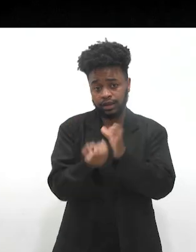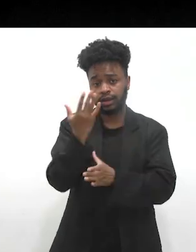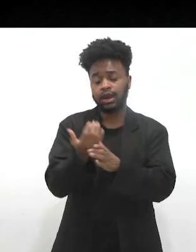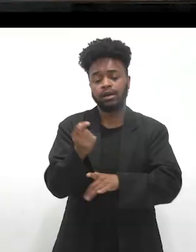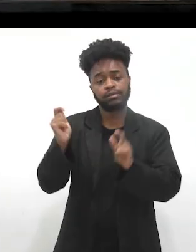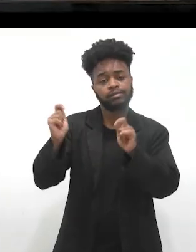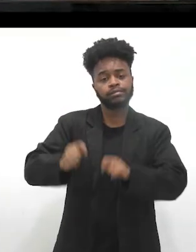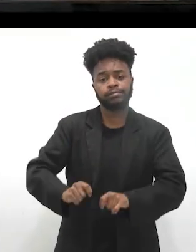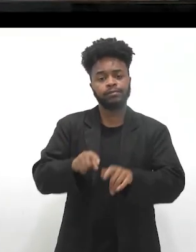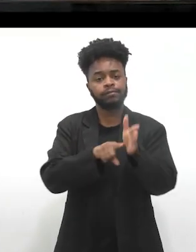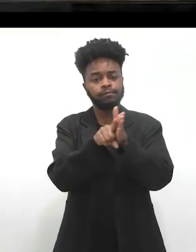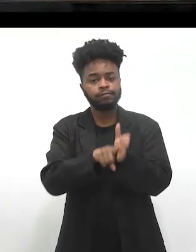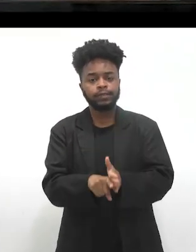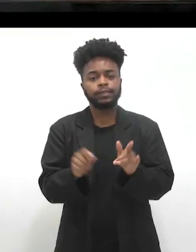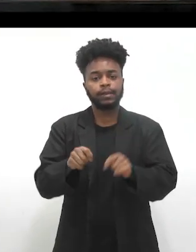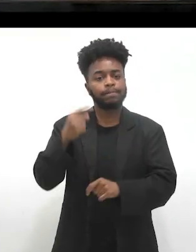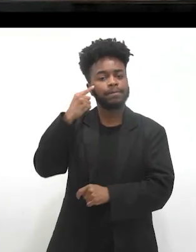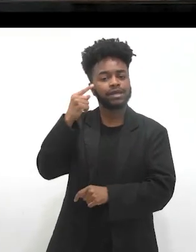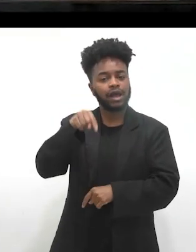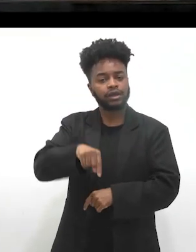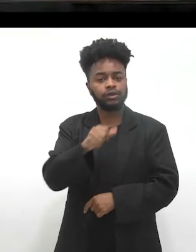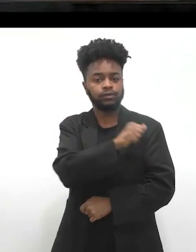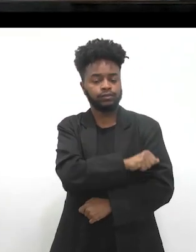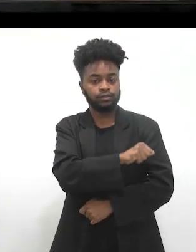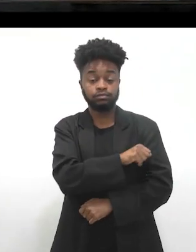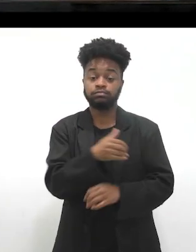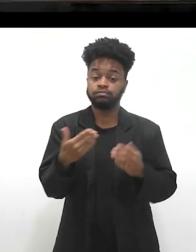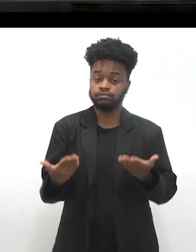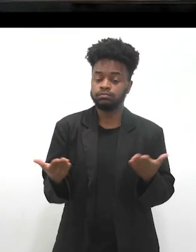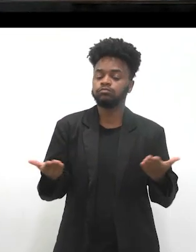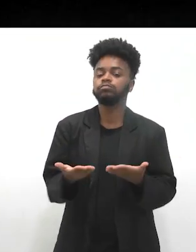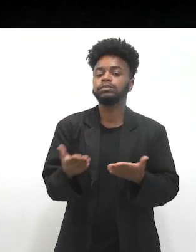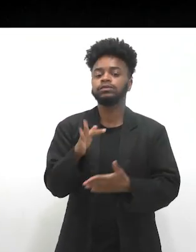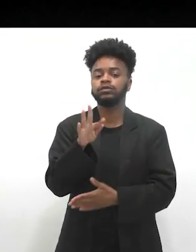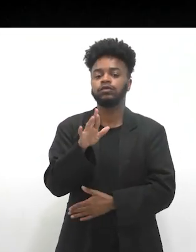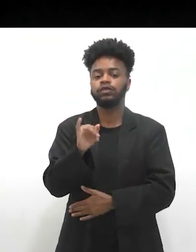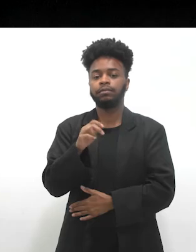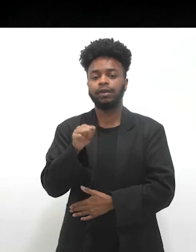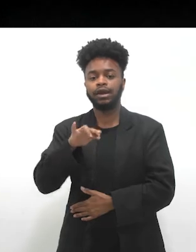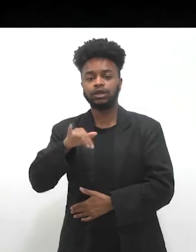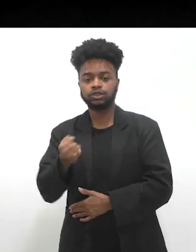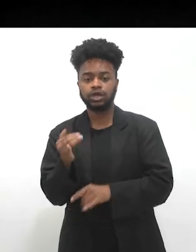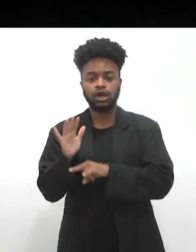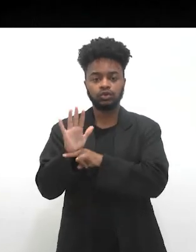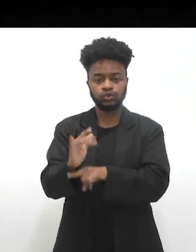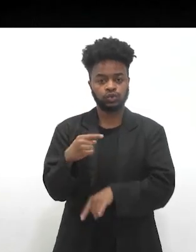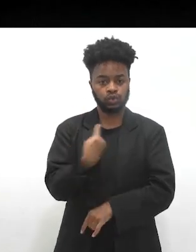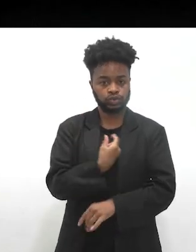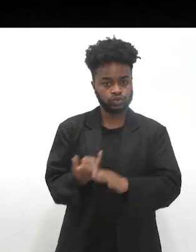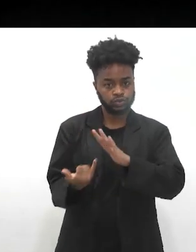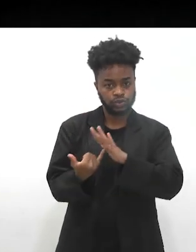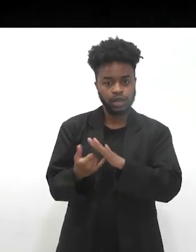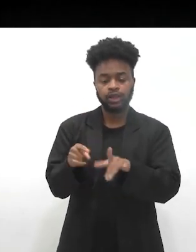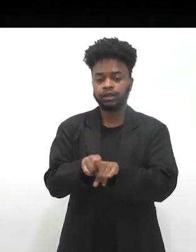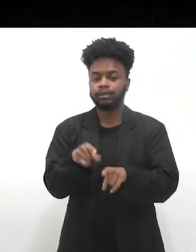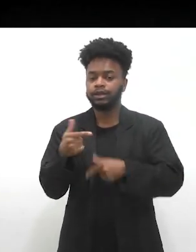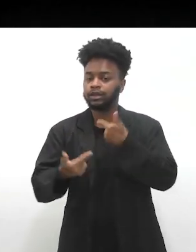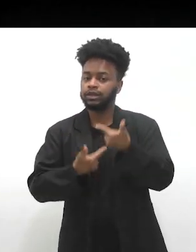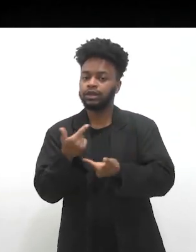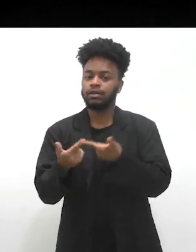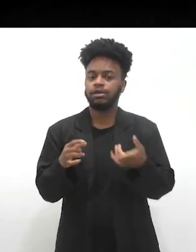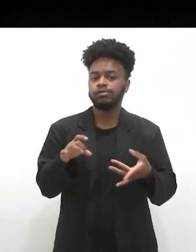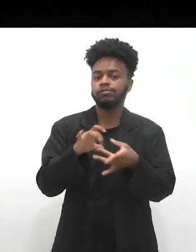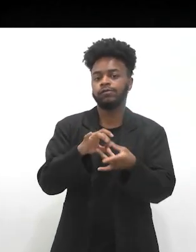pesquisa para pensar o estado do Rio de Janeiro. E hoje o FRIPERJ, além de defender os interesses das nossas instituições, nós também